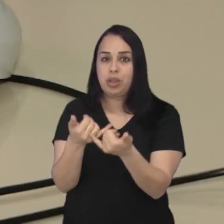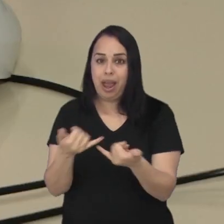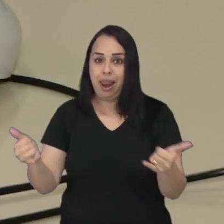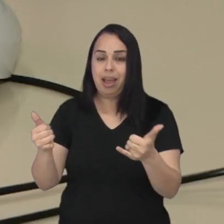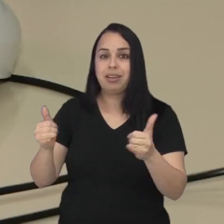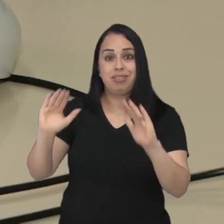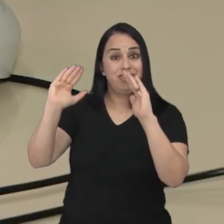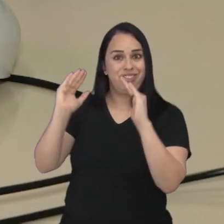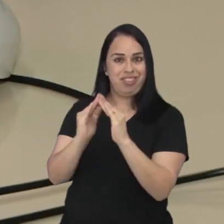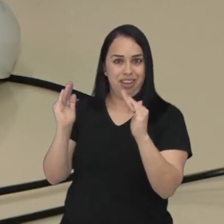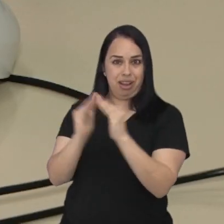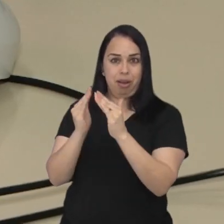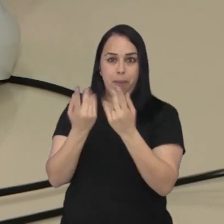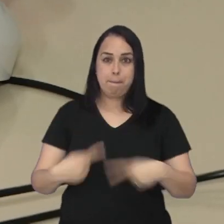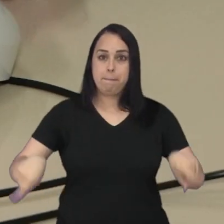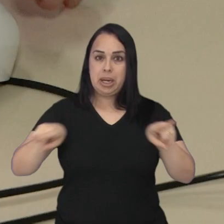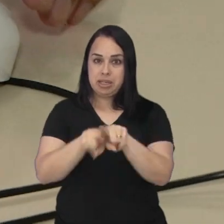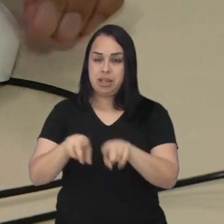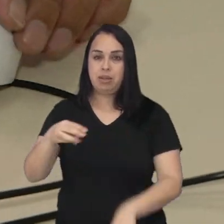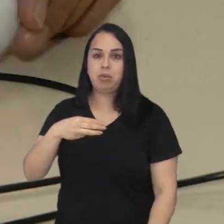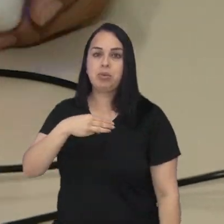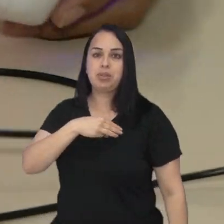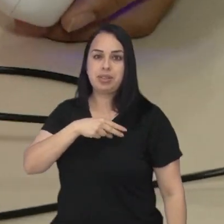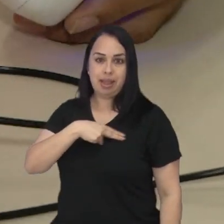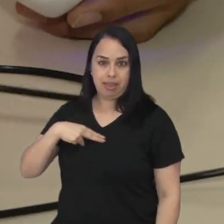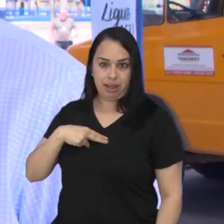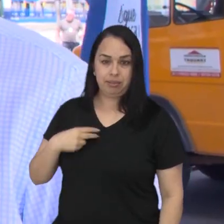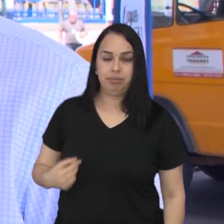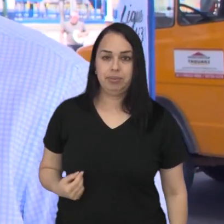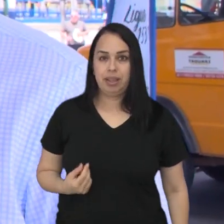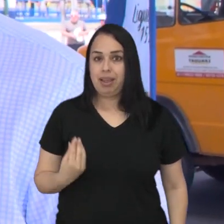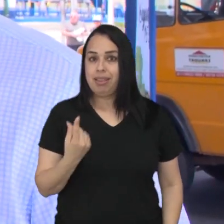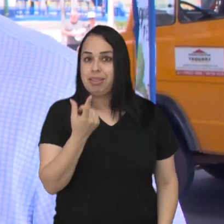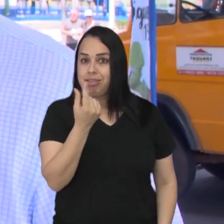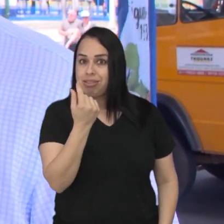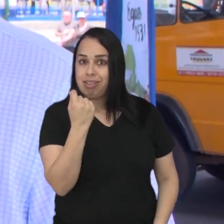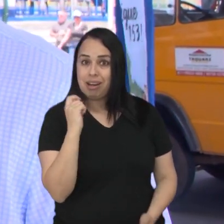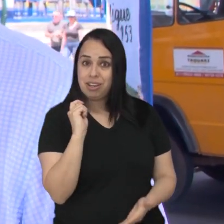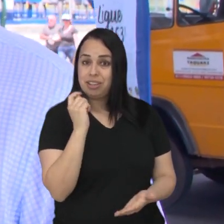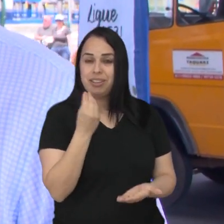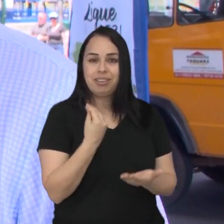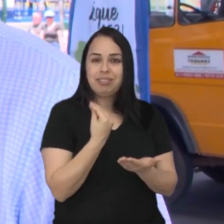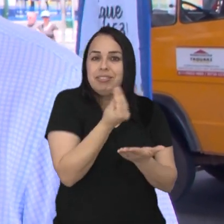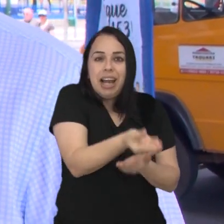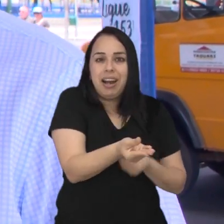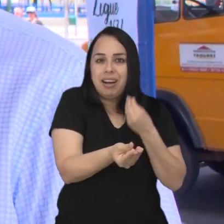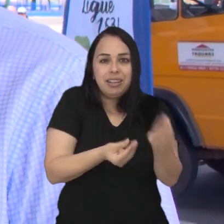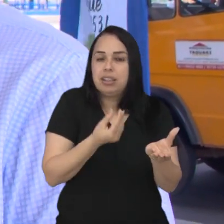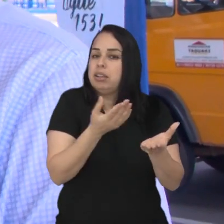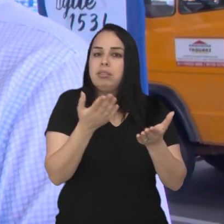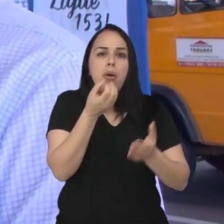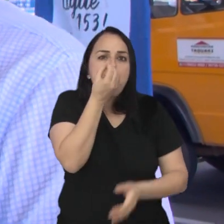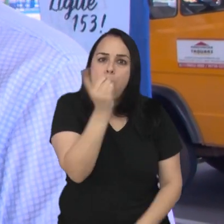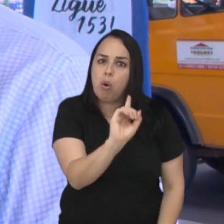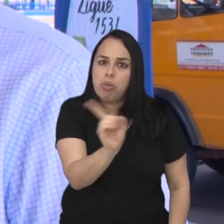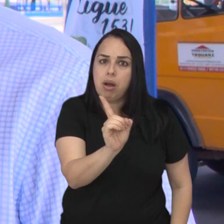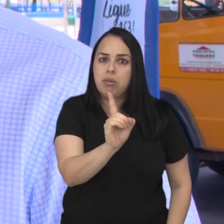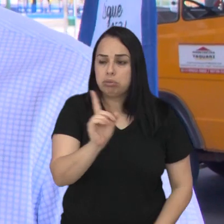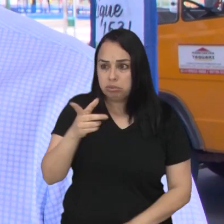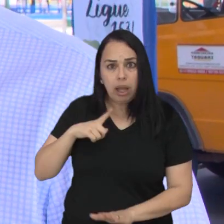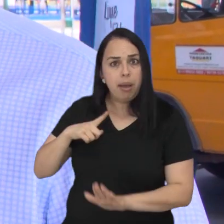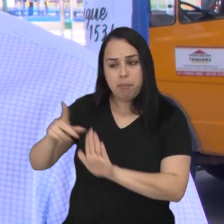cursos de elétrica residencial em parceria com o Senai. Dar esmola não é a melhor solução. Nós temos